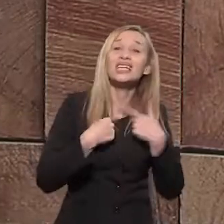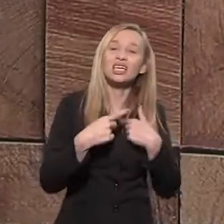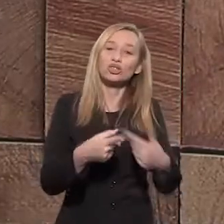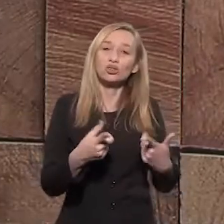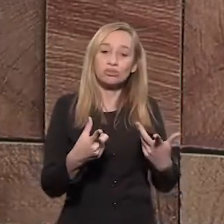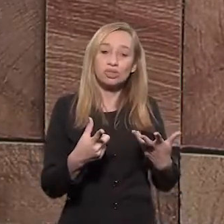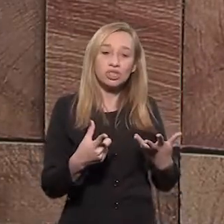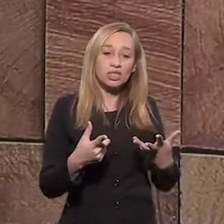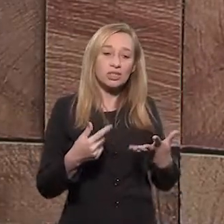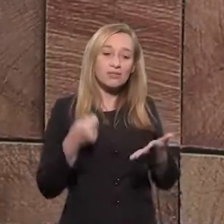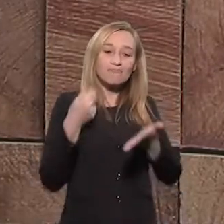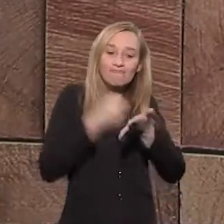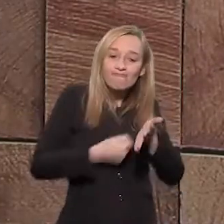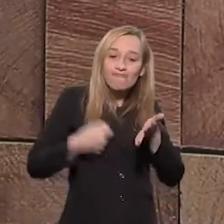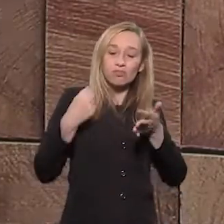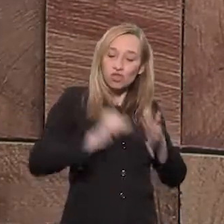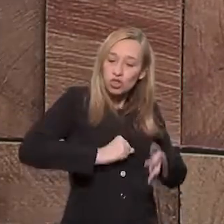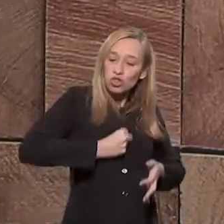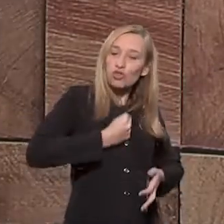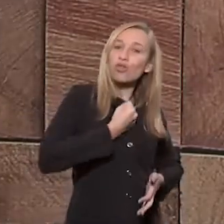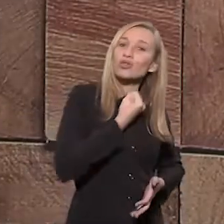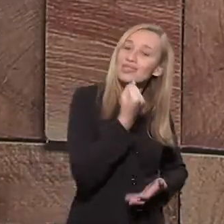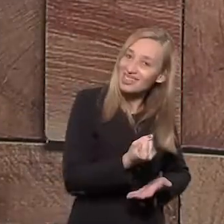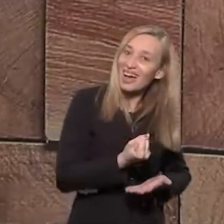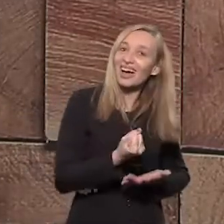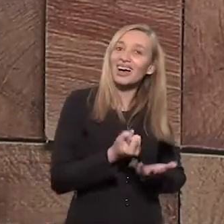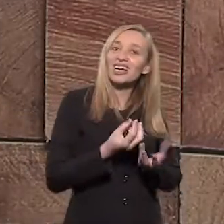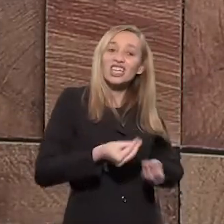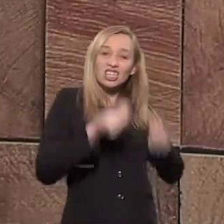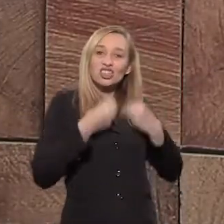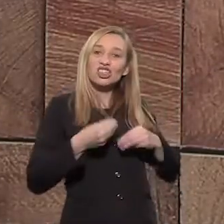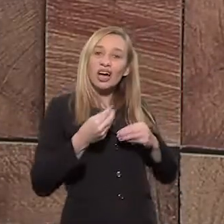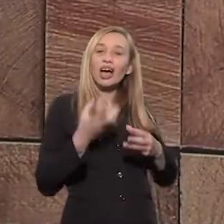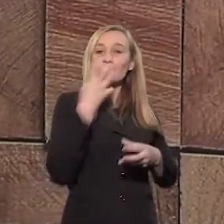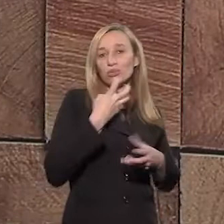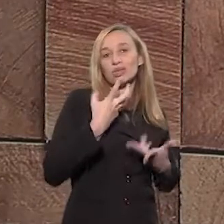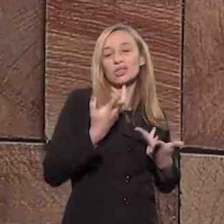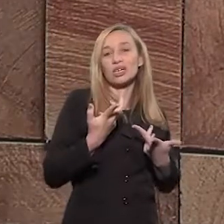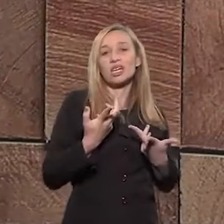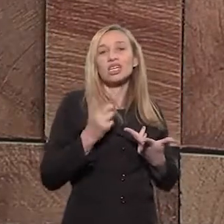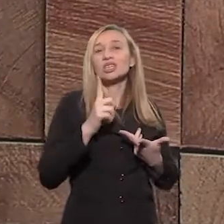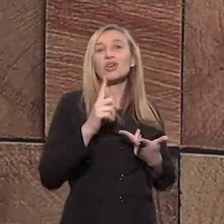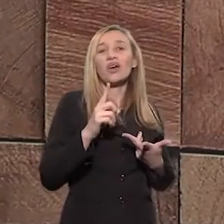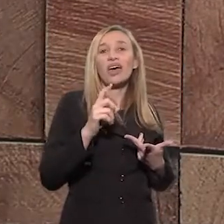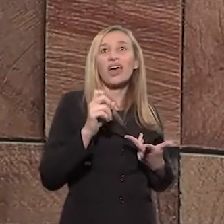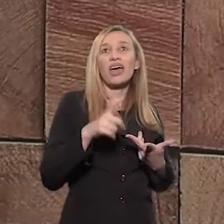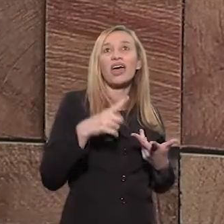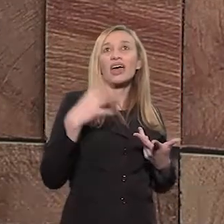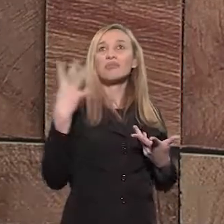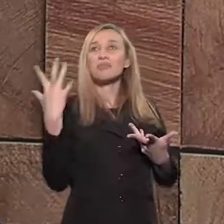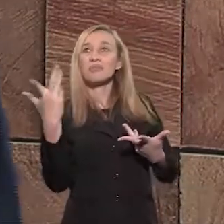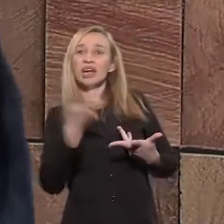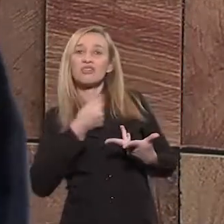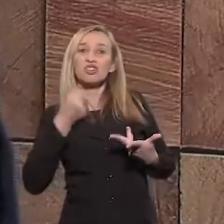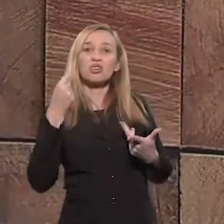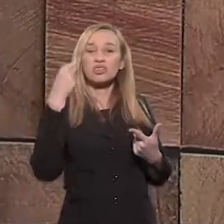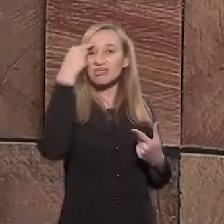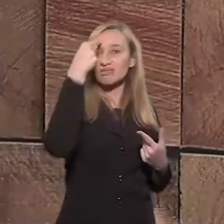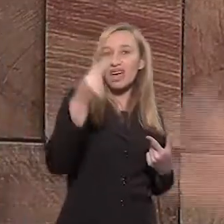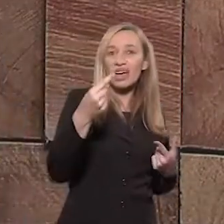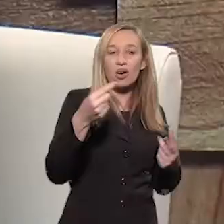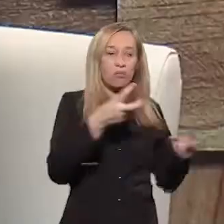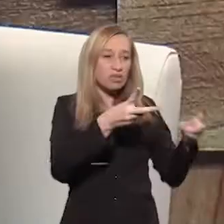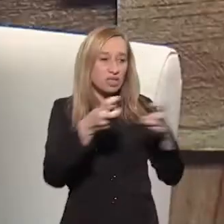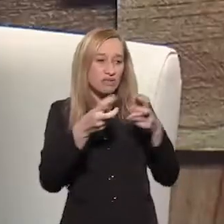a vontade de se dedicar àquilo que dá música. Não é belas ideias, não é... Não é